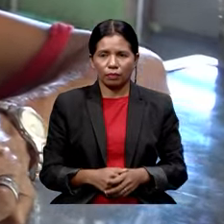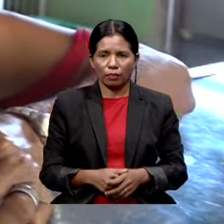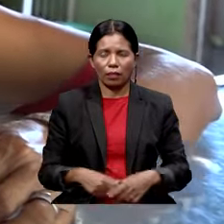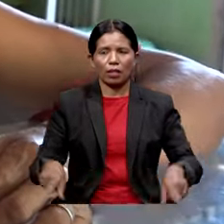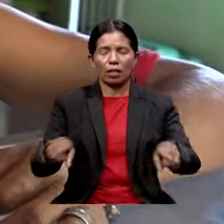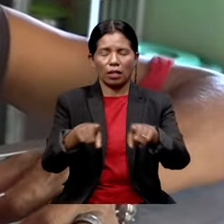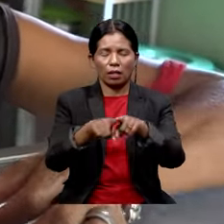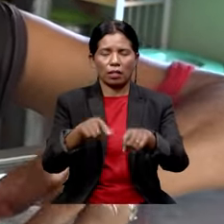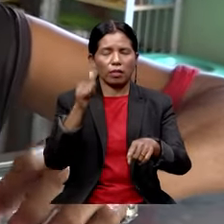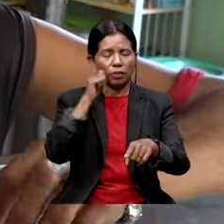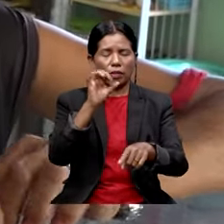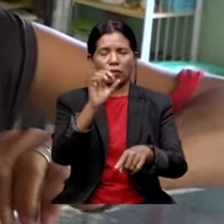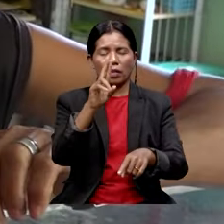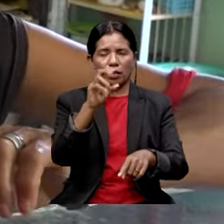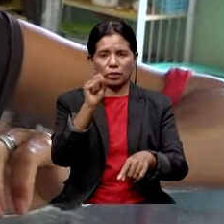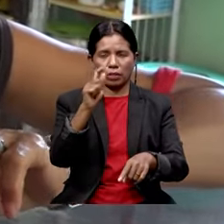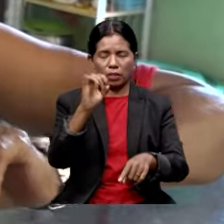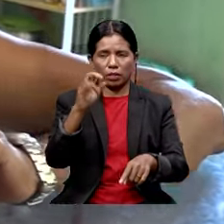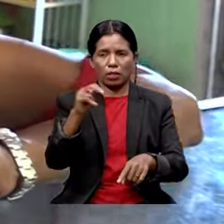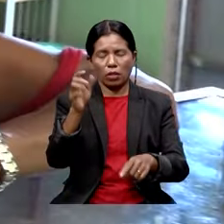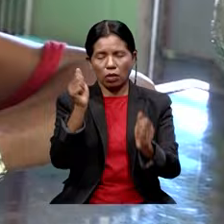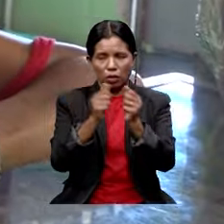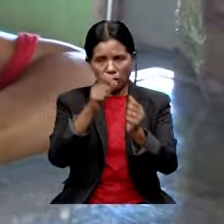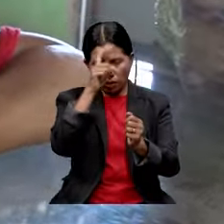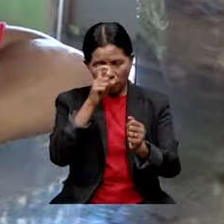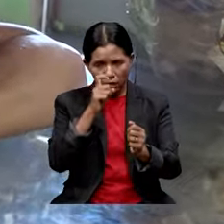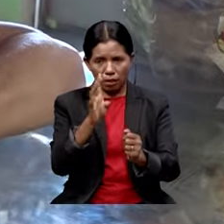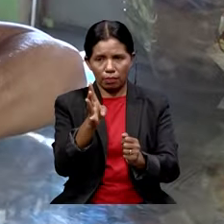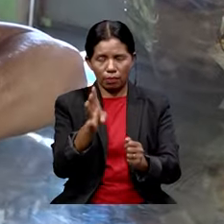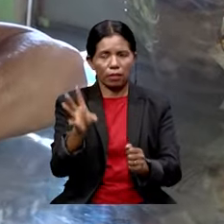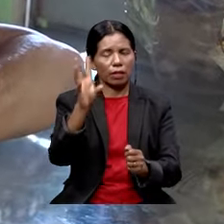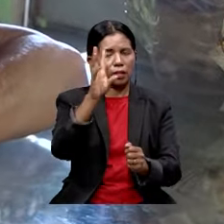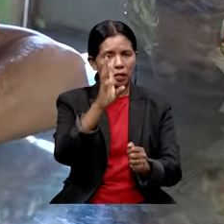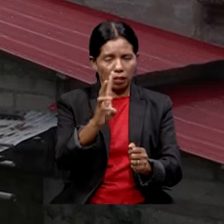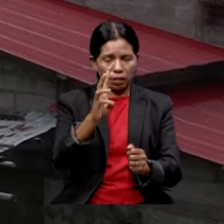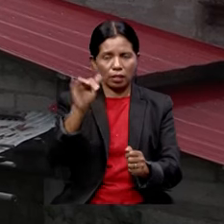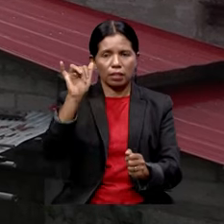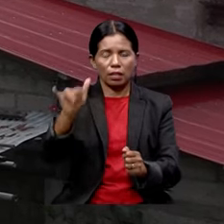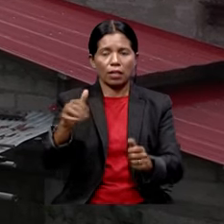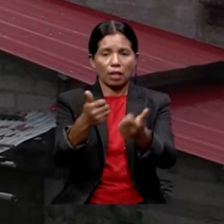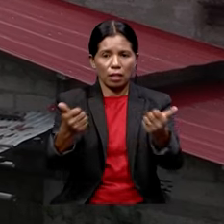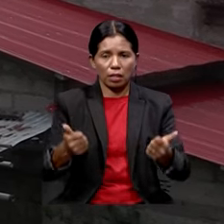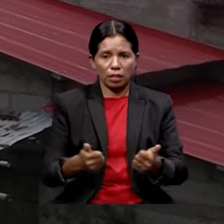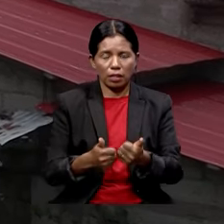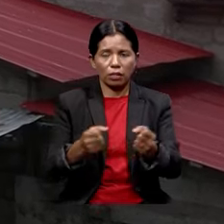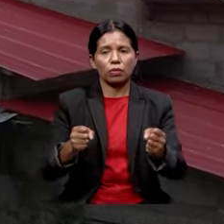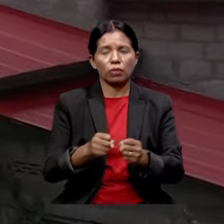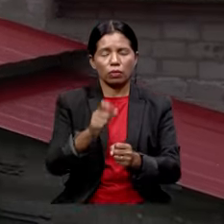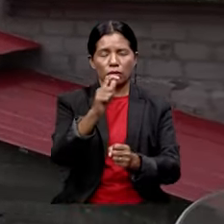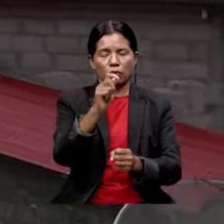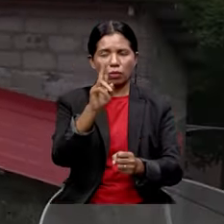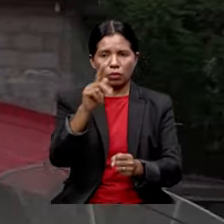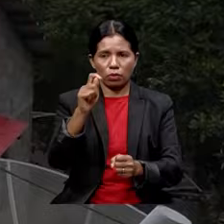Hanesang inang feto Faustina Santana ho idade hat nulu resimeng, hela iha aldeia veru suku tutuala,